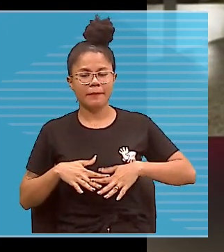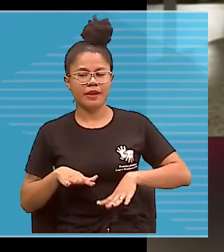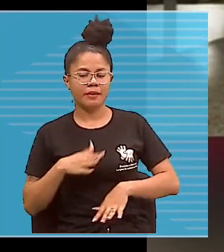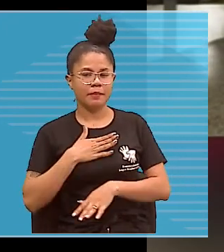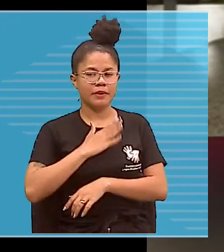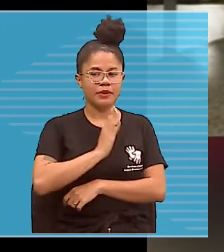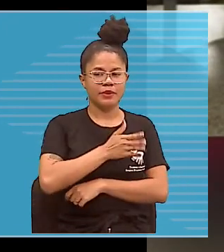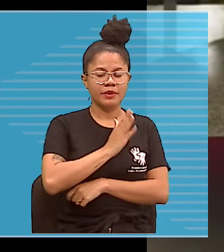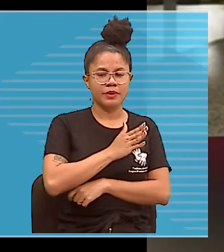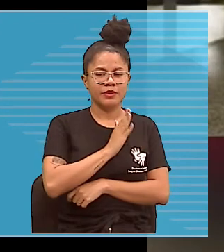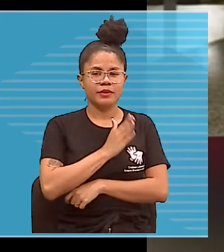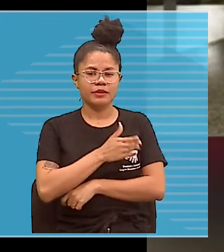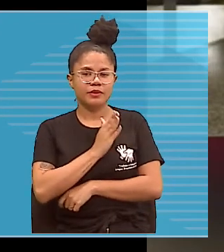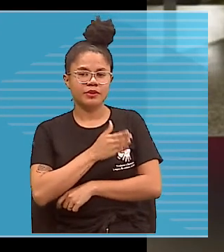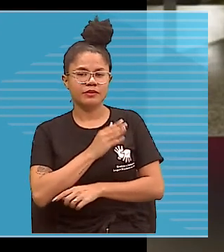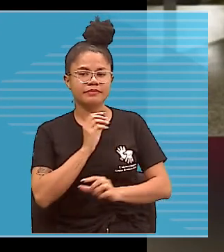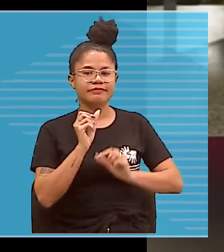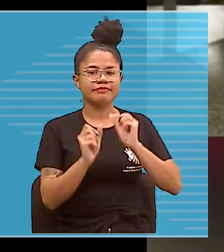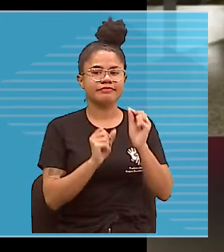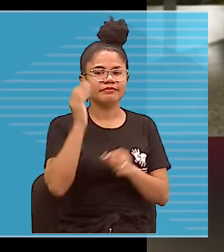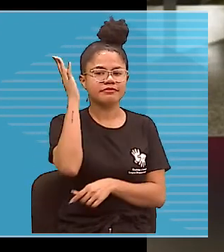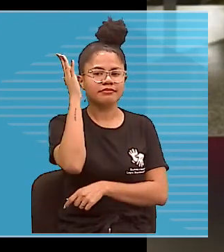teu, e tu és